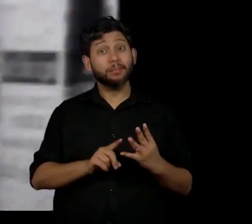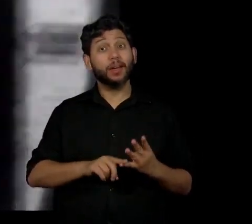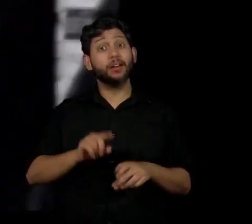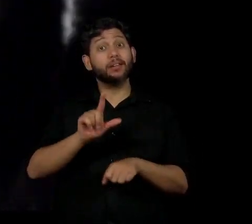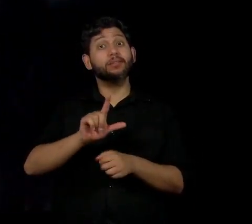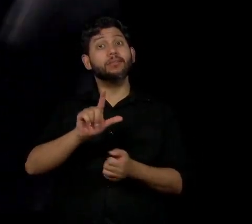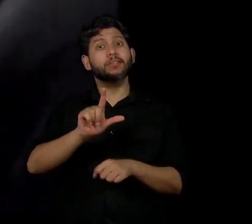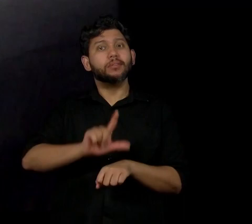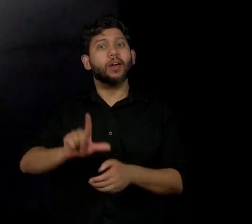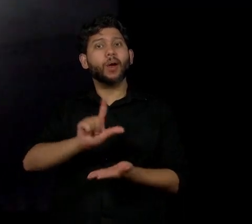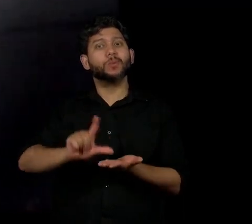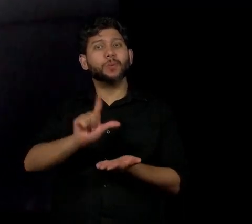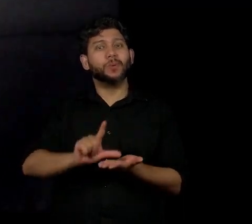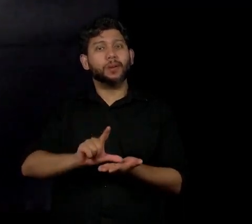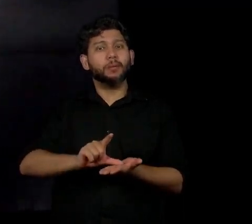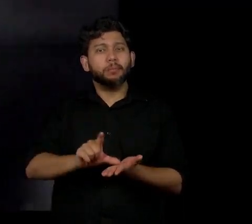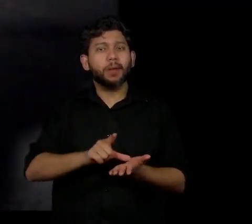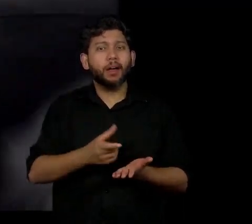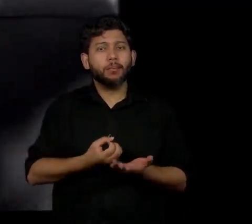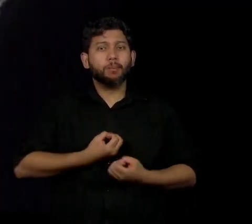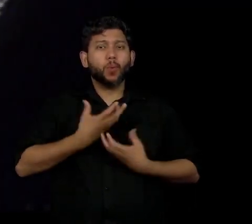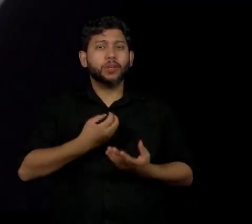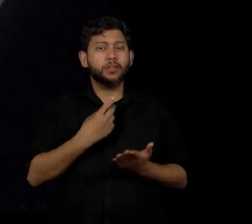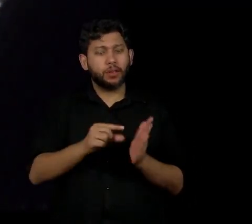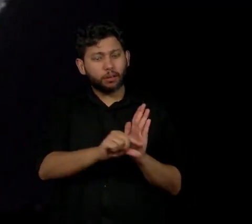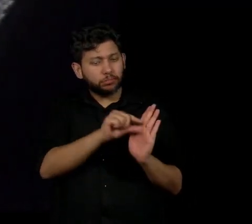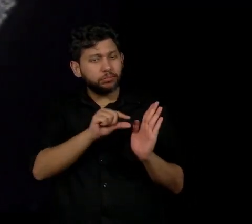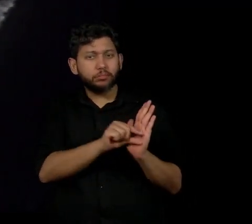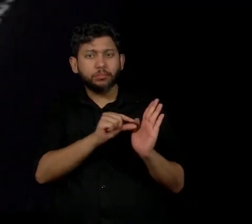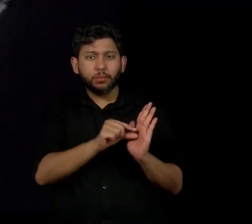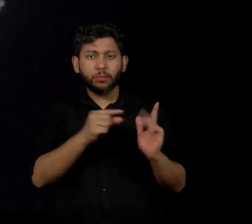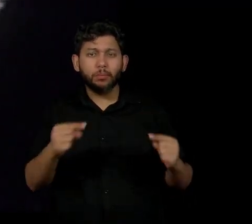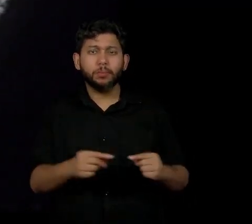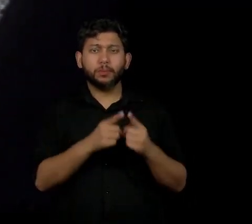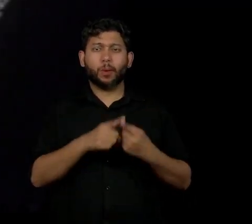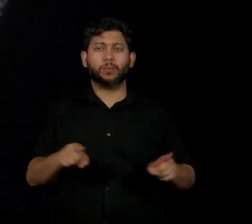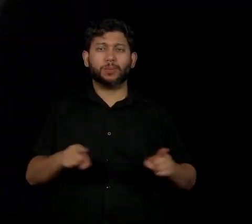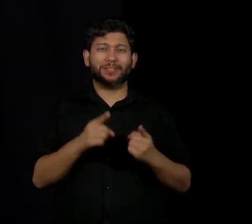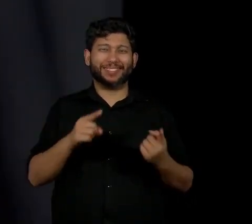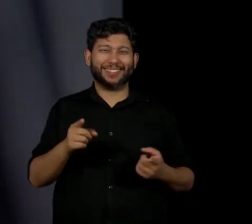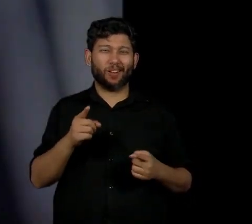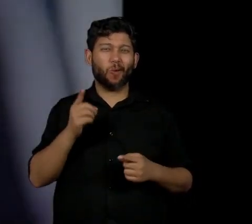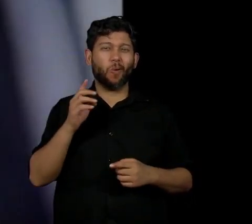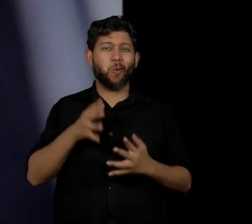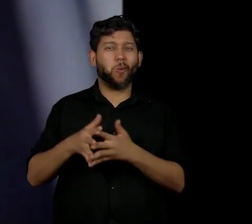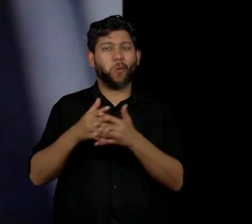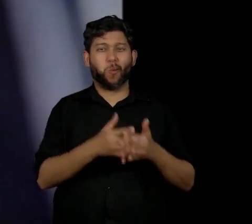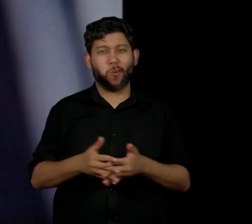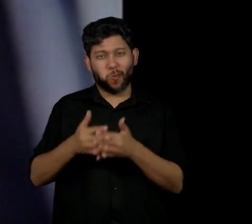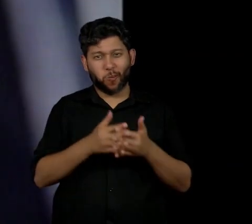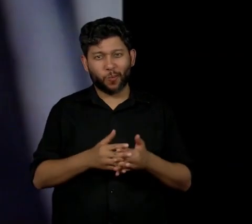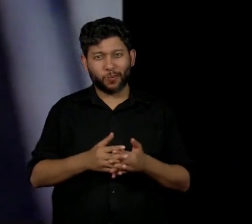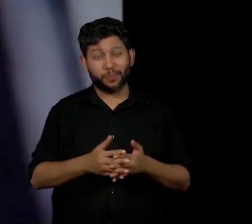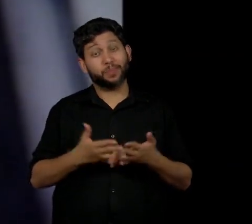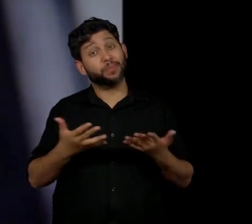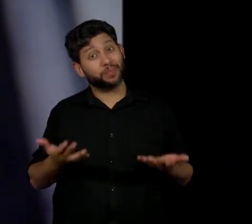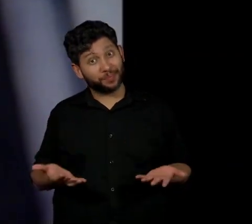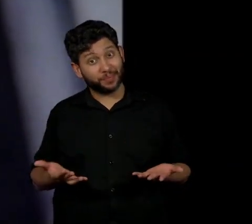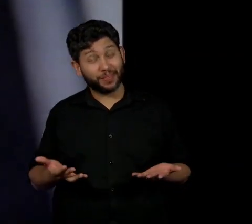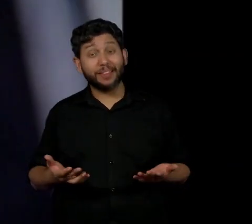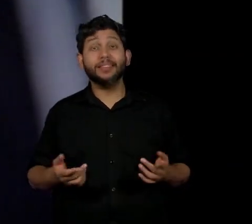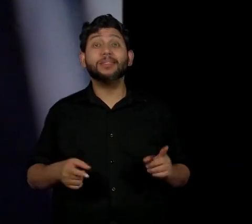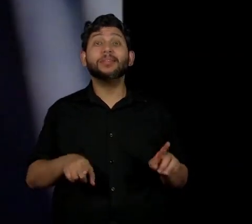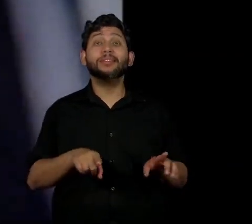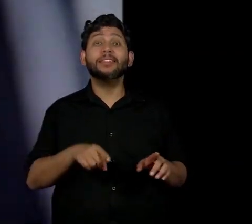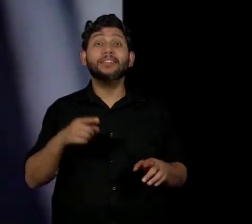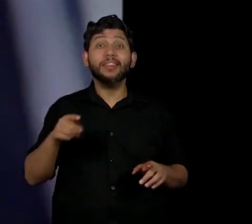novas expressões poéticas dentro da grande tradição da música americana. E no Brasil, inspirou